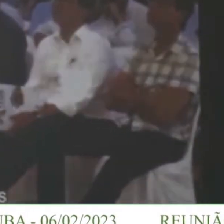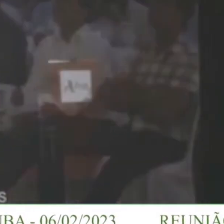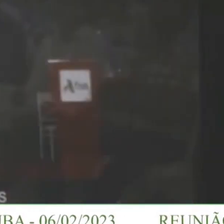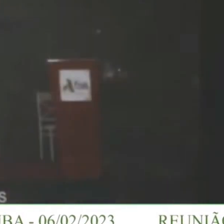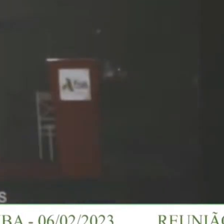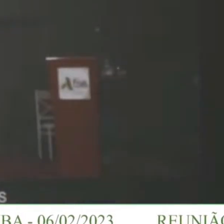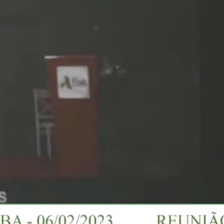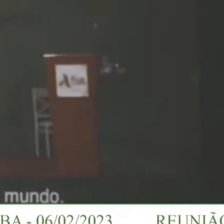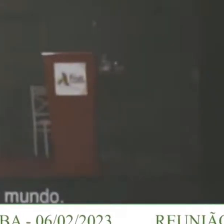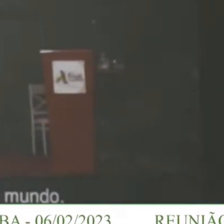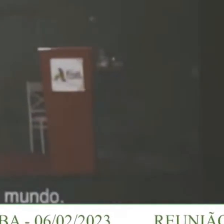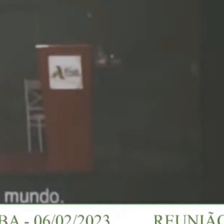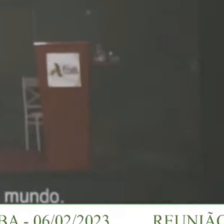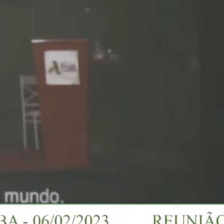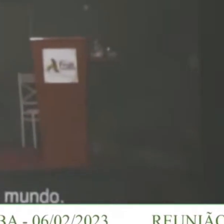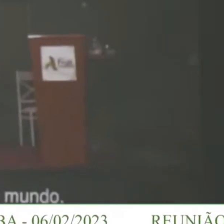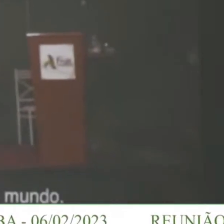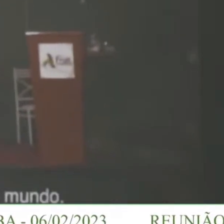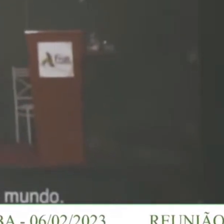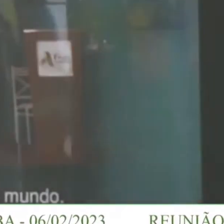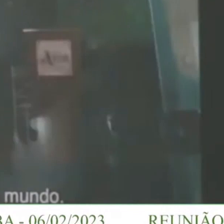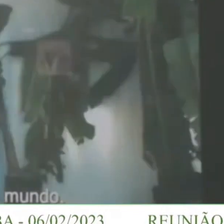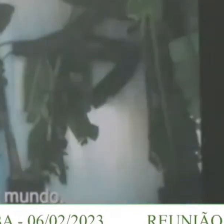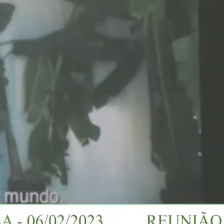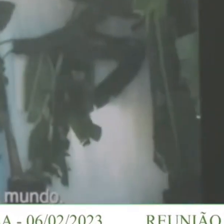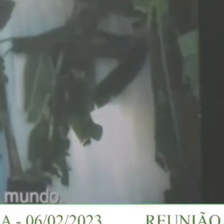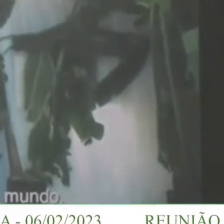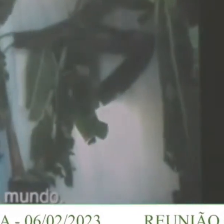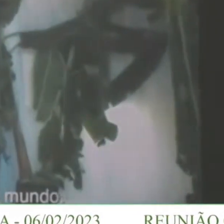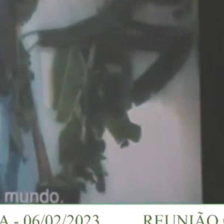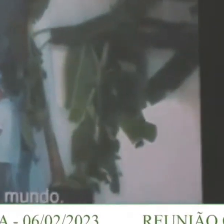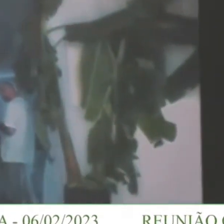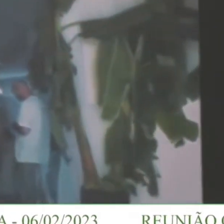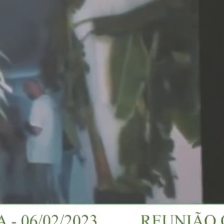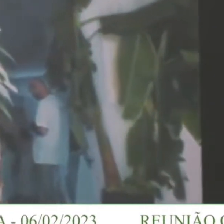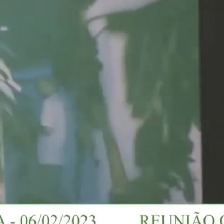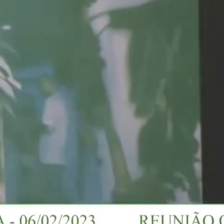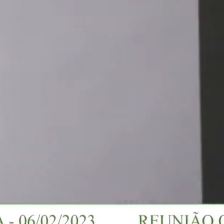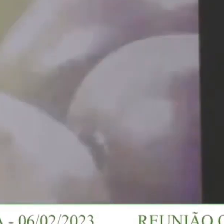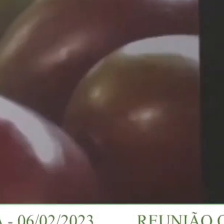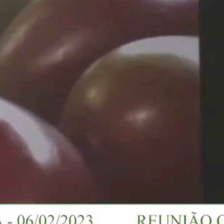os maiores protagonistas da produção de frutas do Brasil e do mundo.